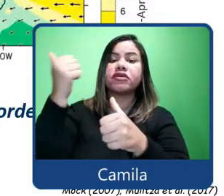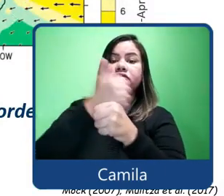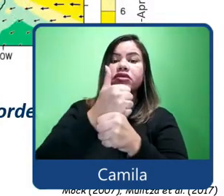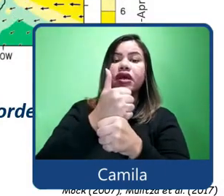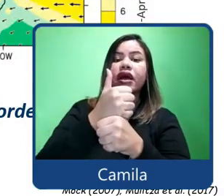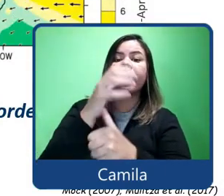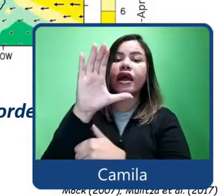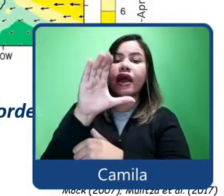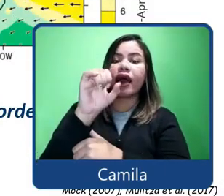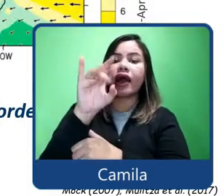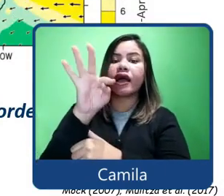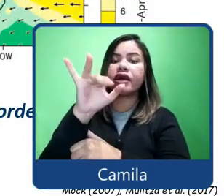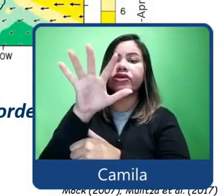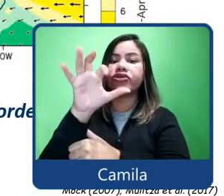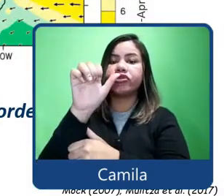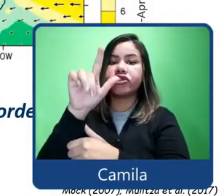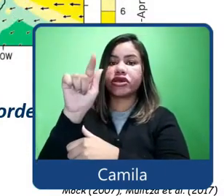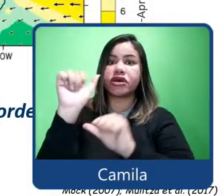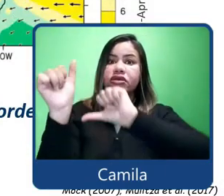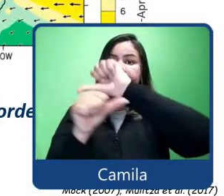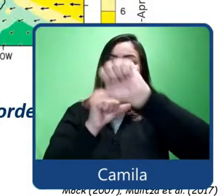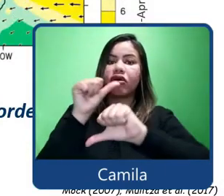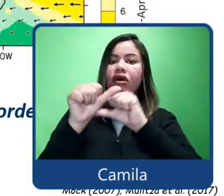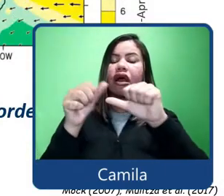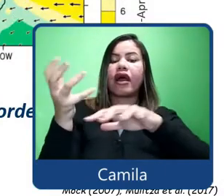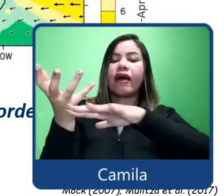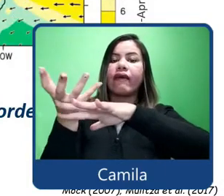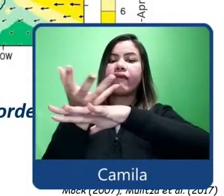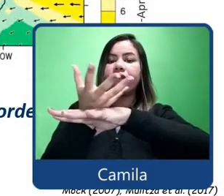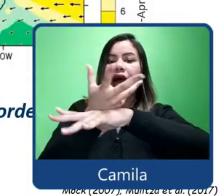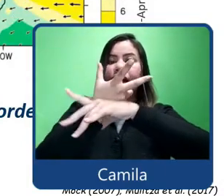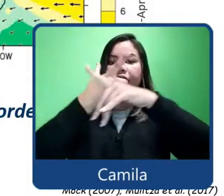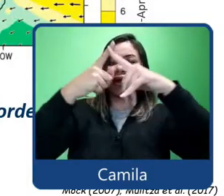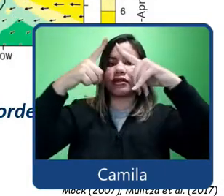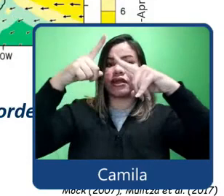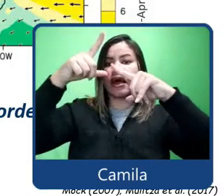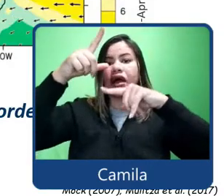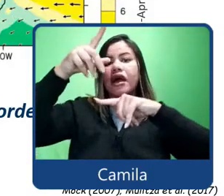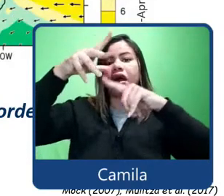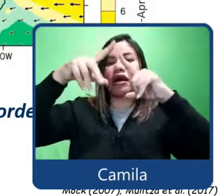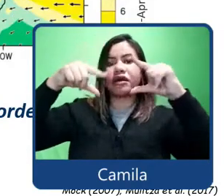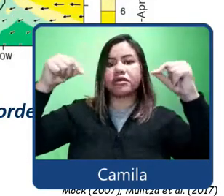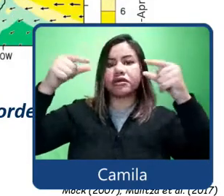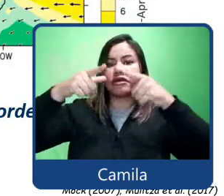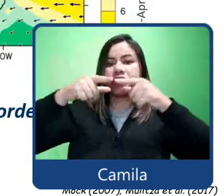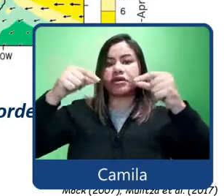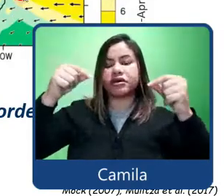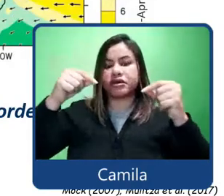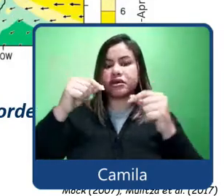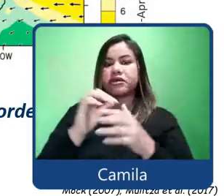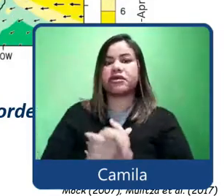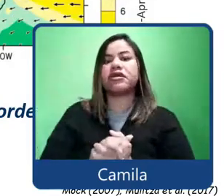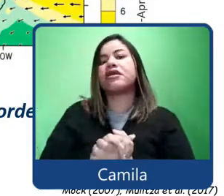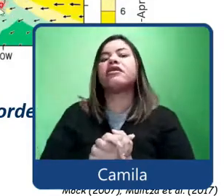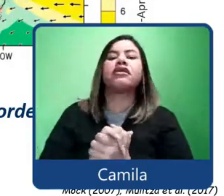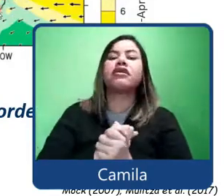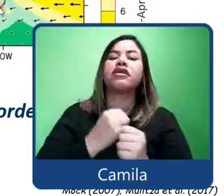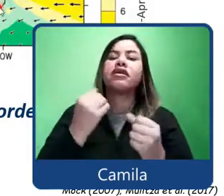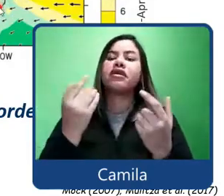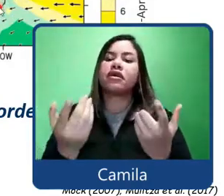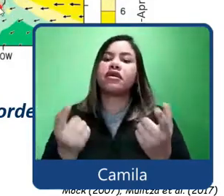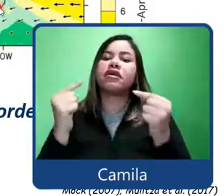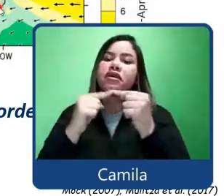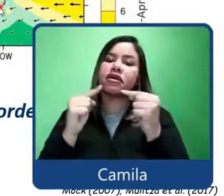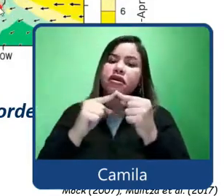aqui do Nordeste do Brasil, que deve ter sido muito importante para a conexão entre pretérita, a Amazônia e a Mata